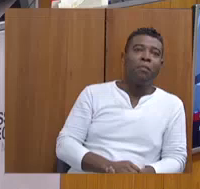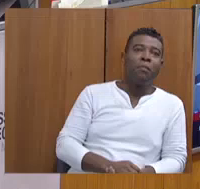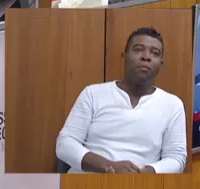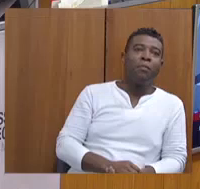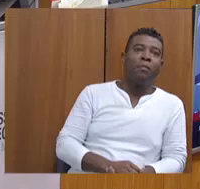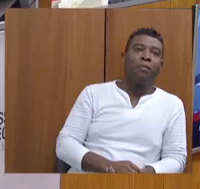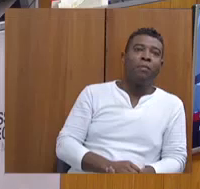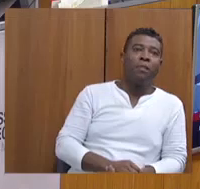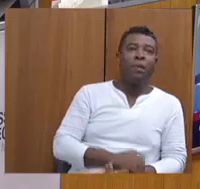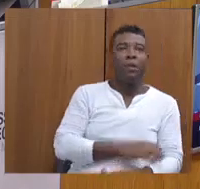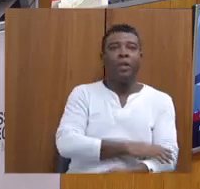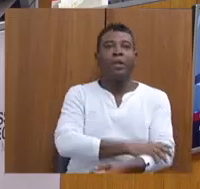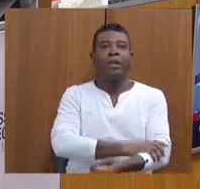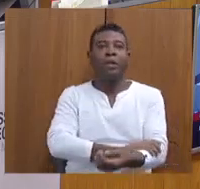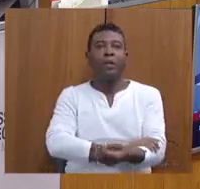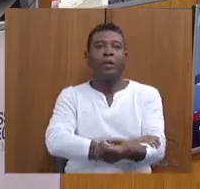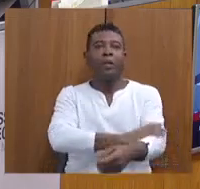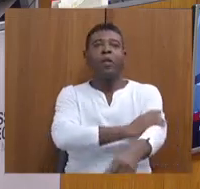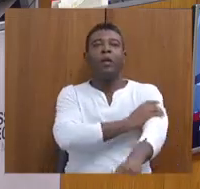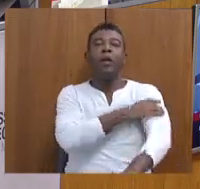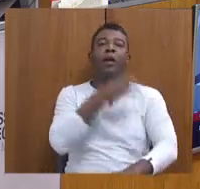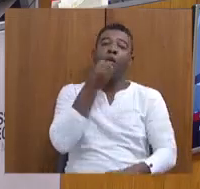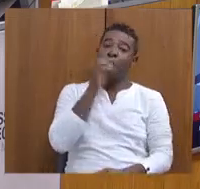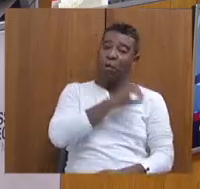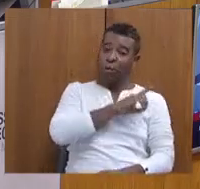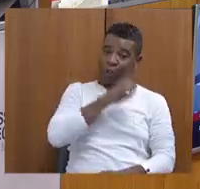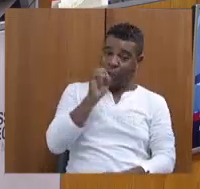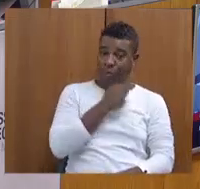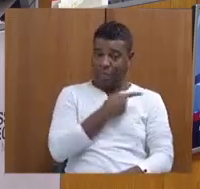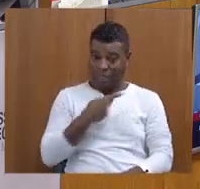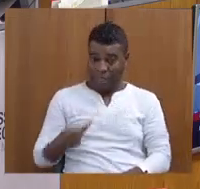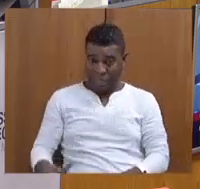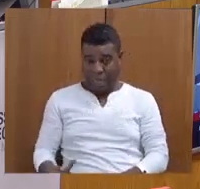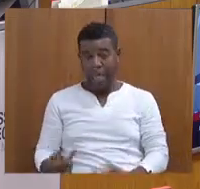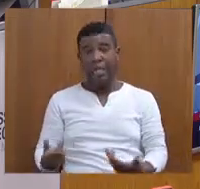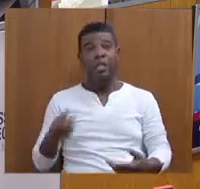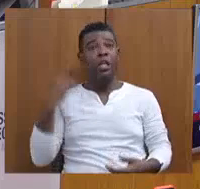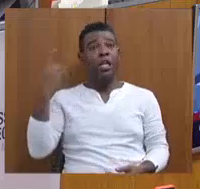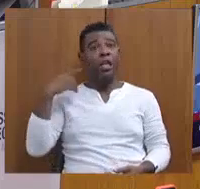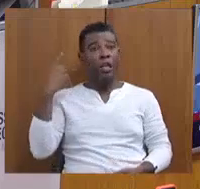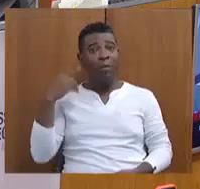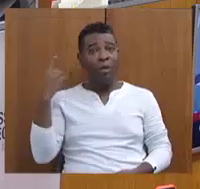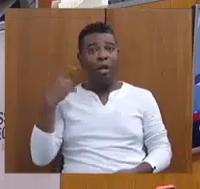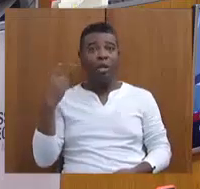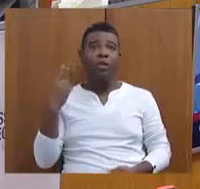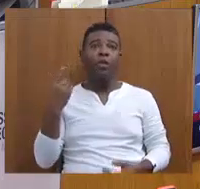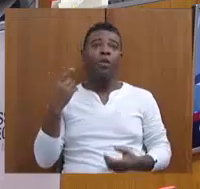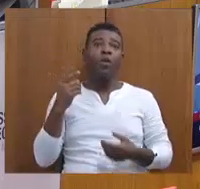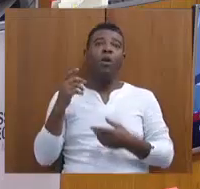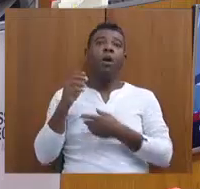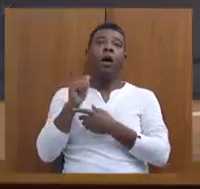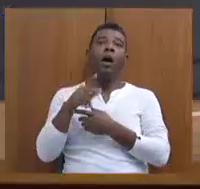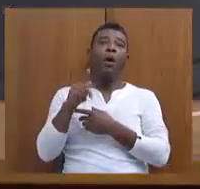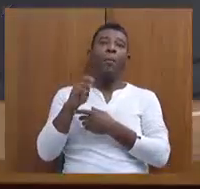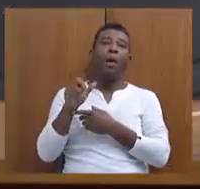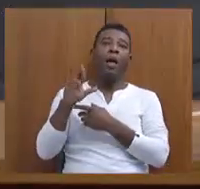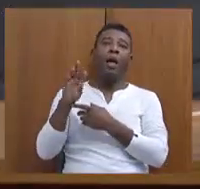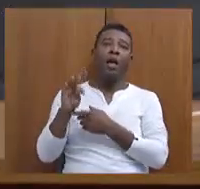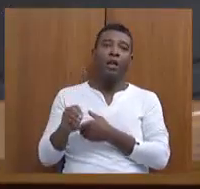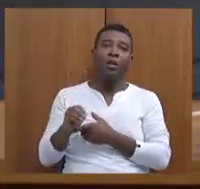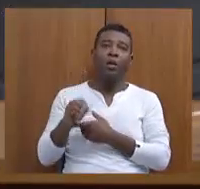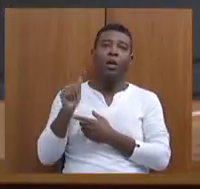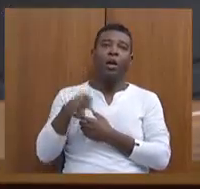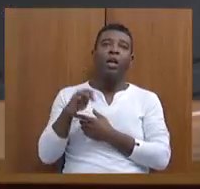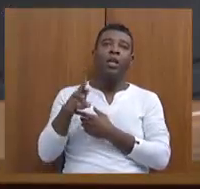Bom dia presidente Deputado Roberto Andrade presidente da Comissão de desenvolvimento econômico Deputado